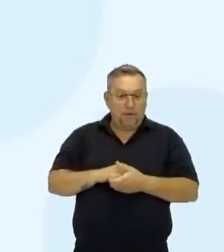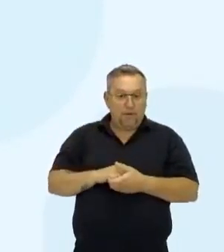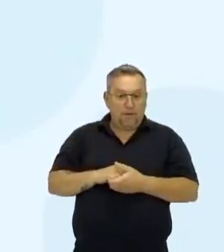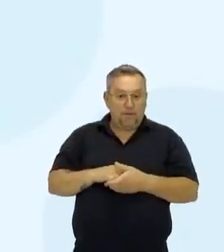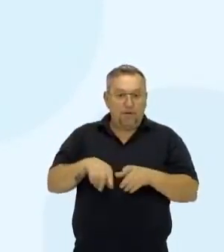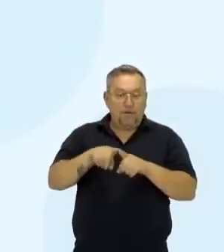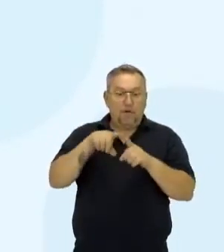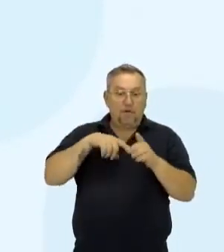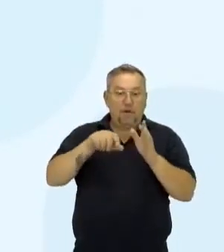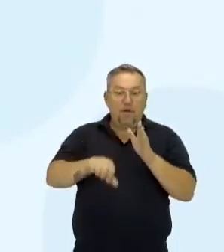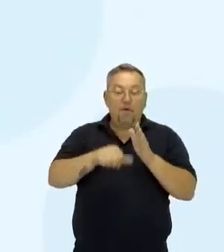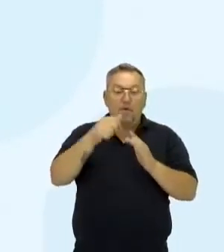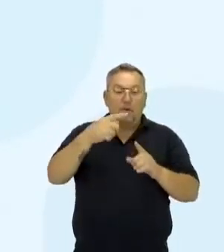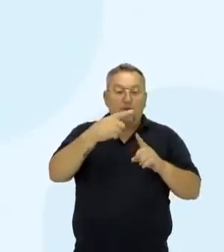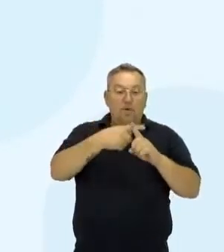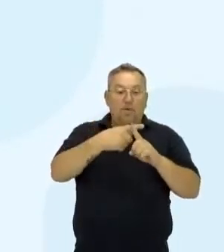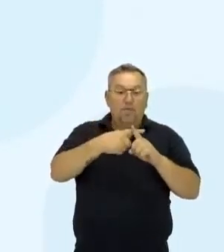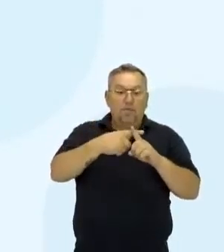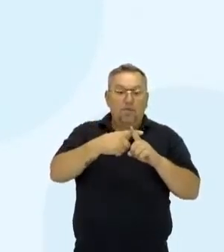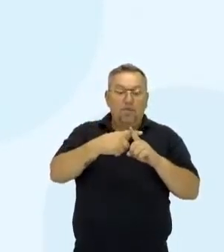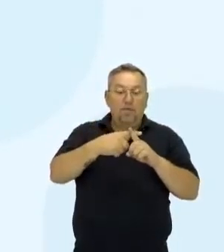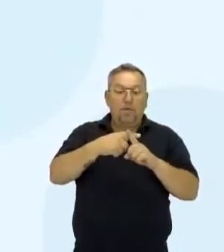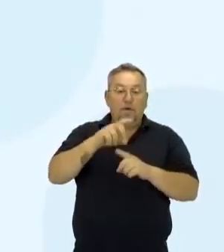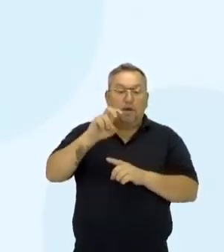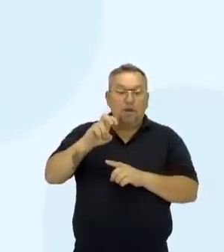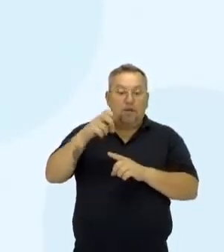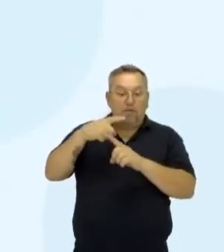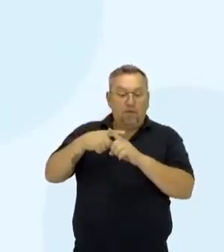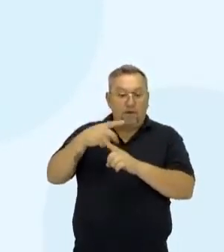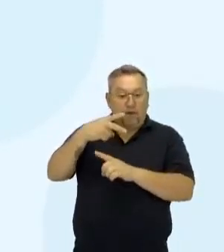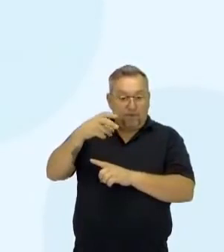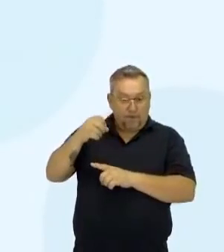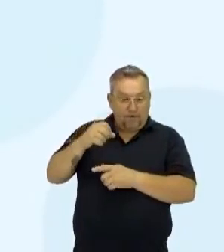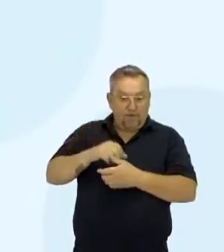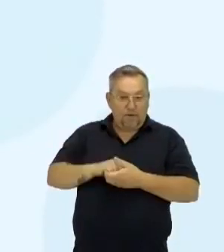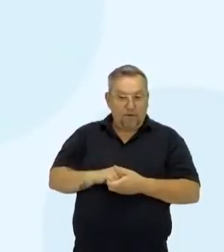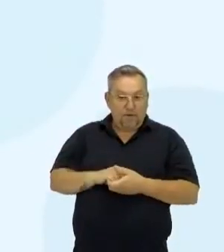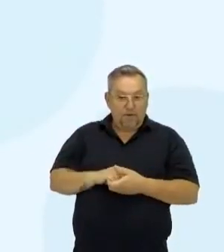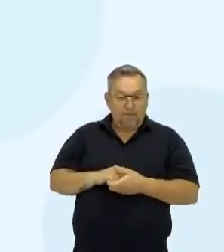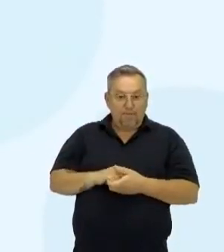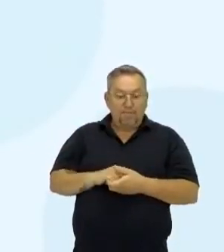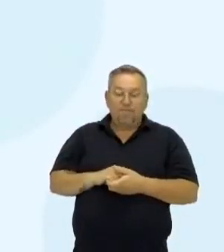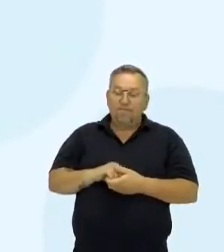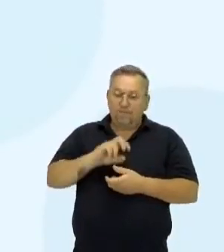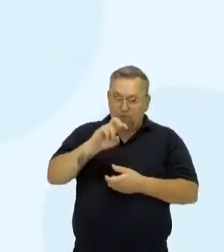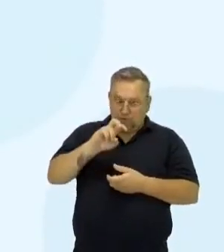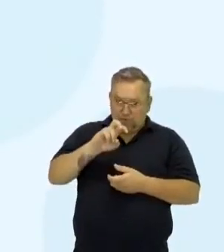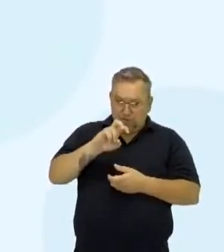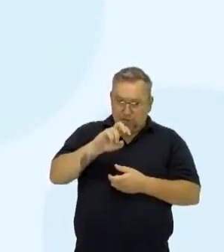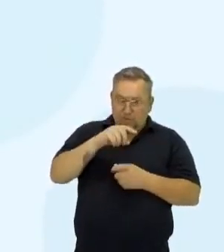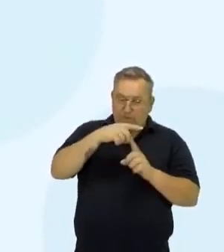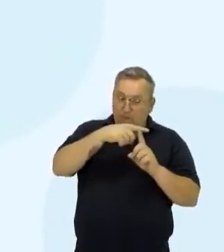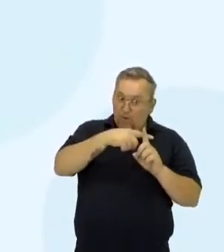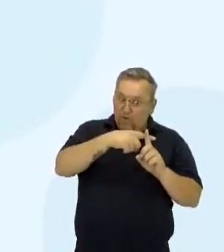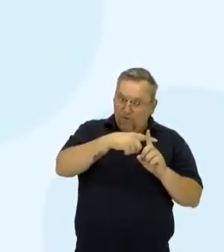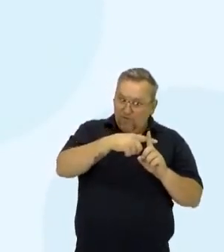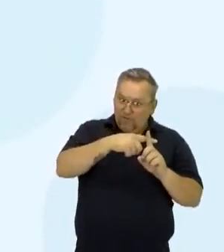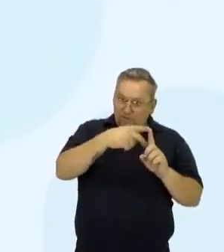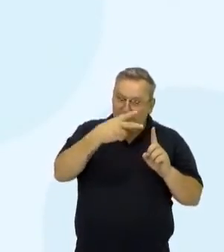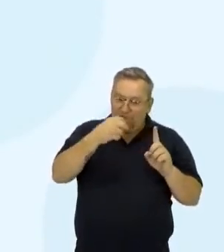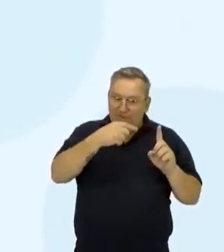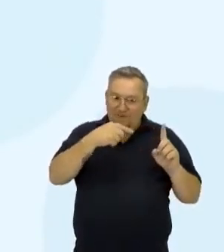tenho lá a primeira multiplicação, 5 vezes 20, então vamos lá, o 5 é positivo e o